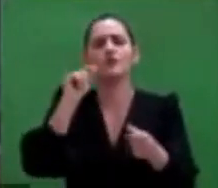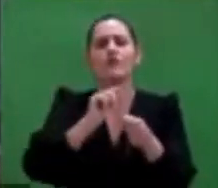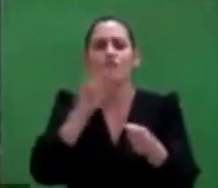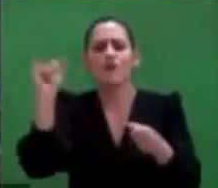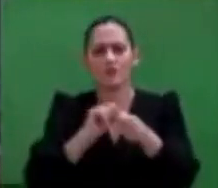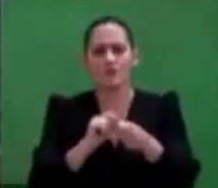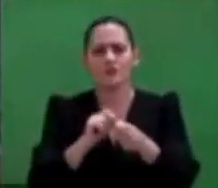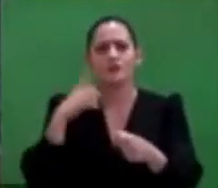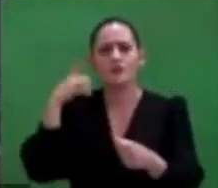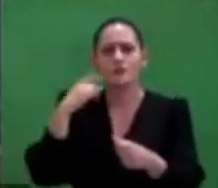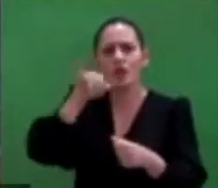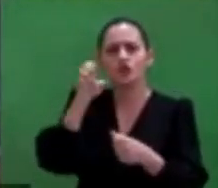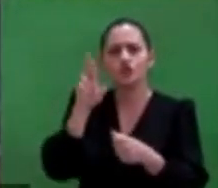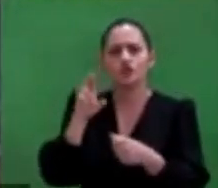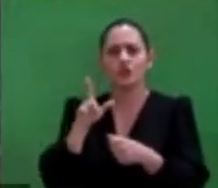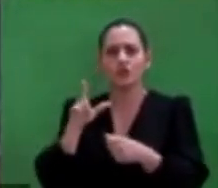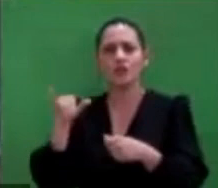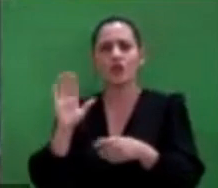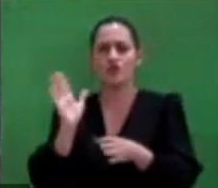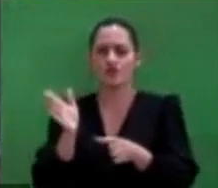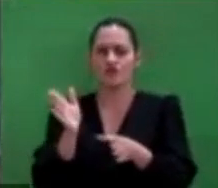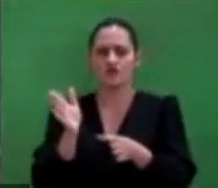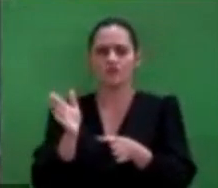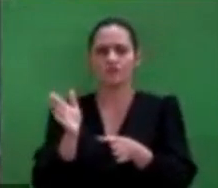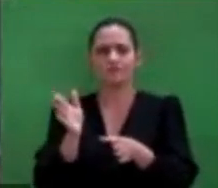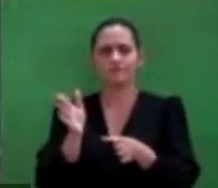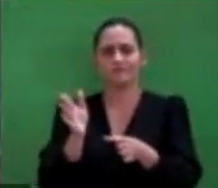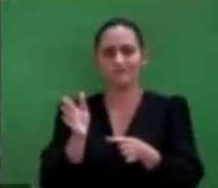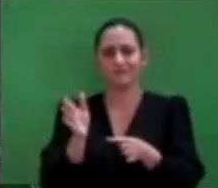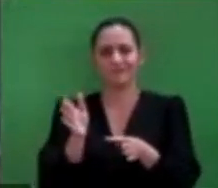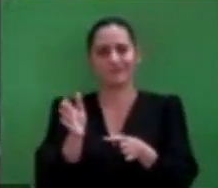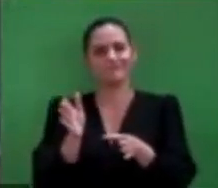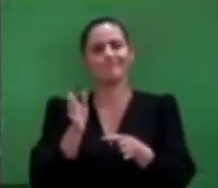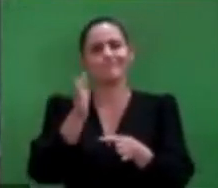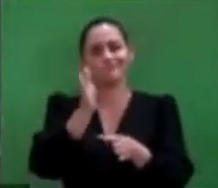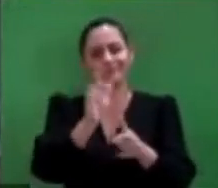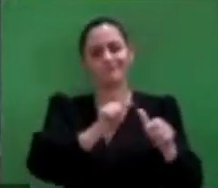Gelli? Vai virar marreteiro de obra.